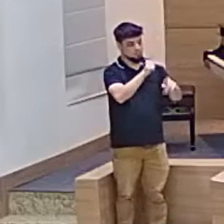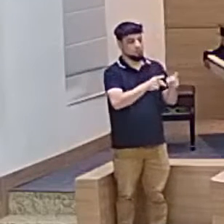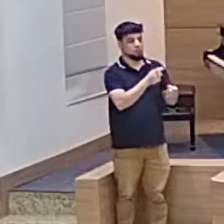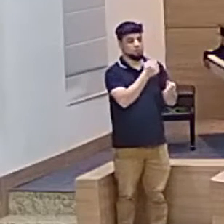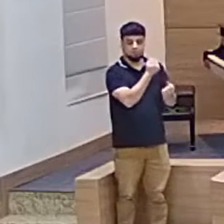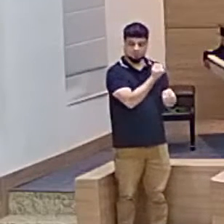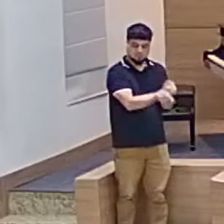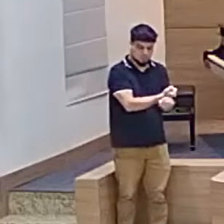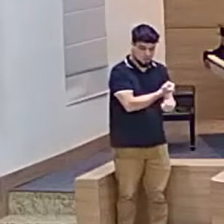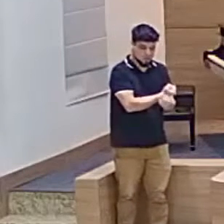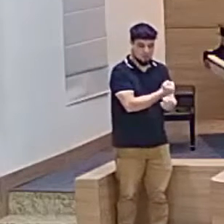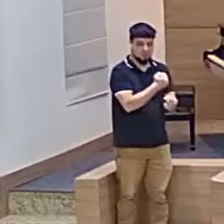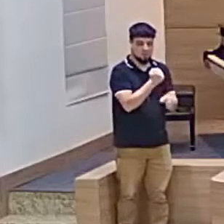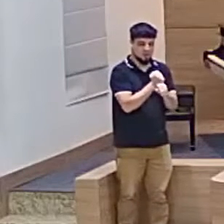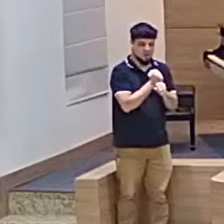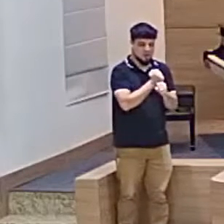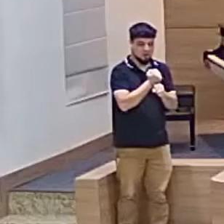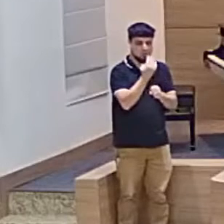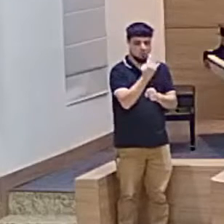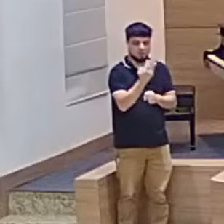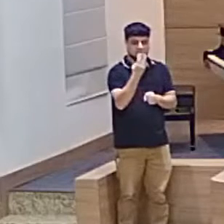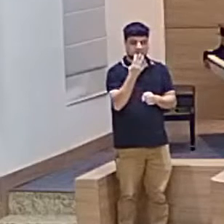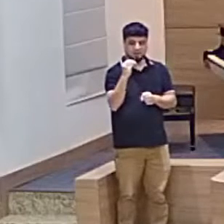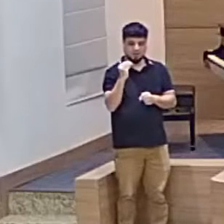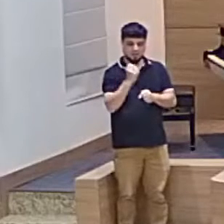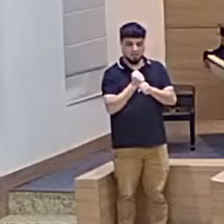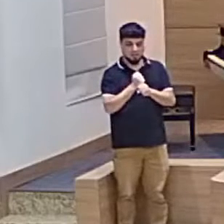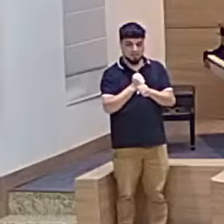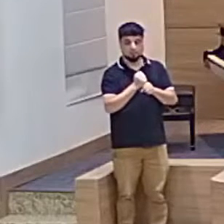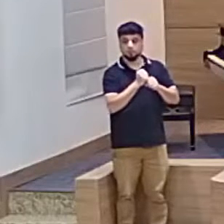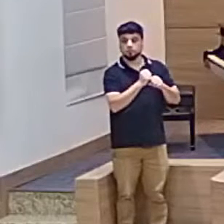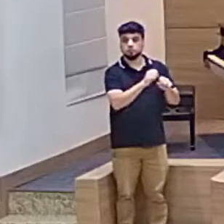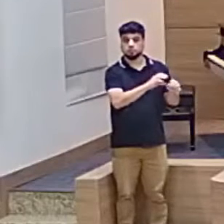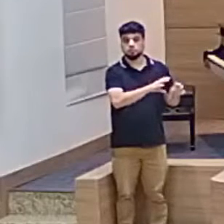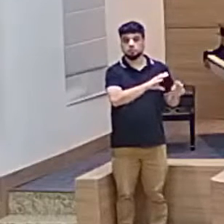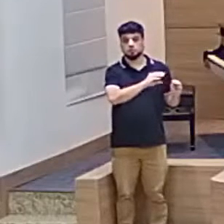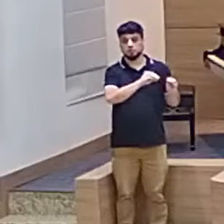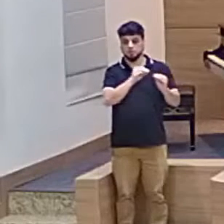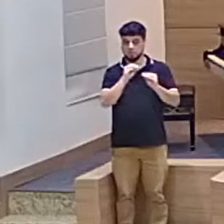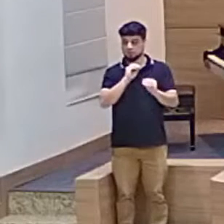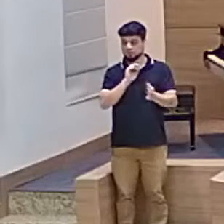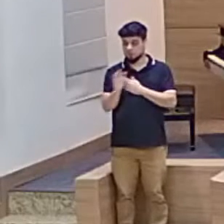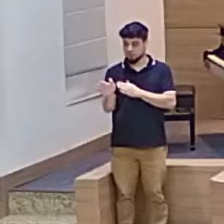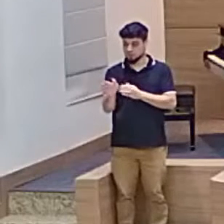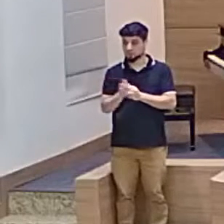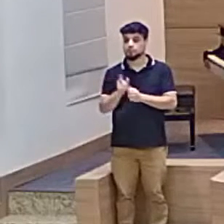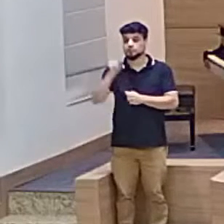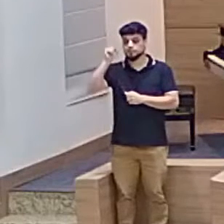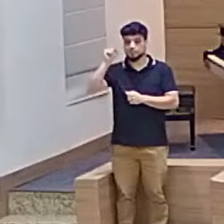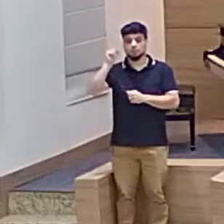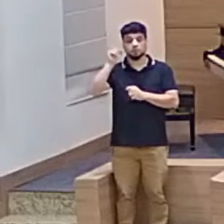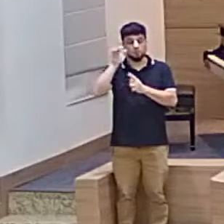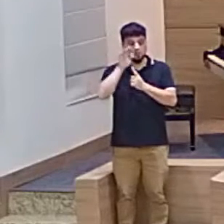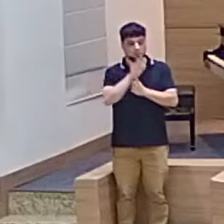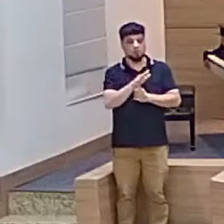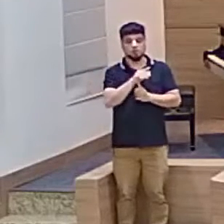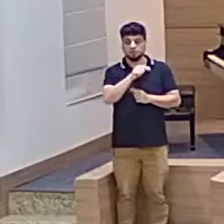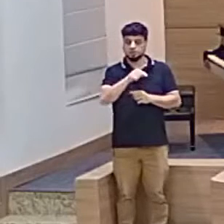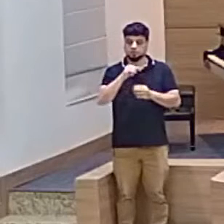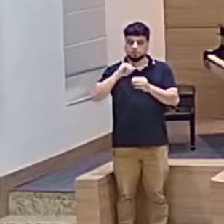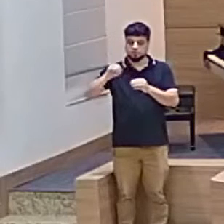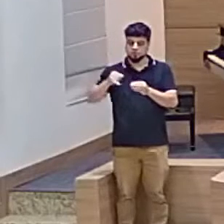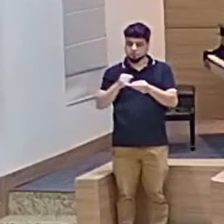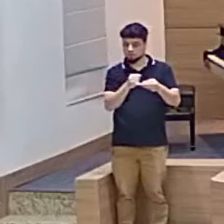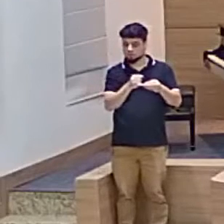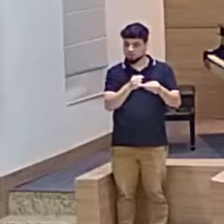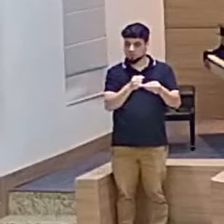430 anos o povo de Israel então sai do Egito E aí Josué mostra como Deus operou de maneira gloriosa na